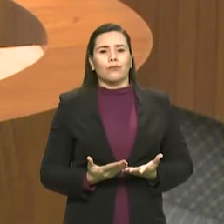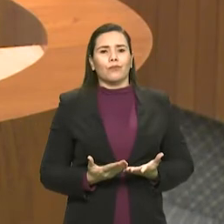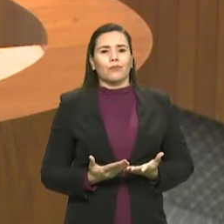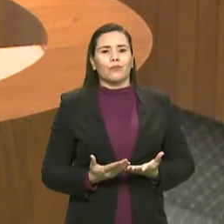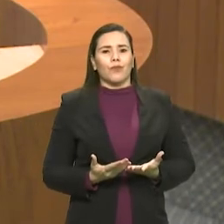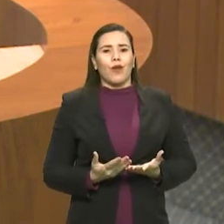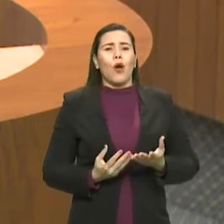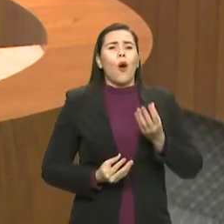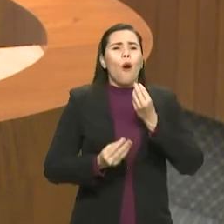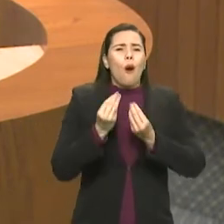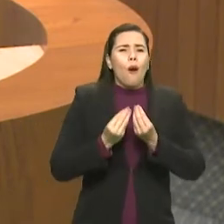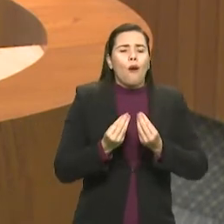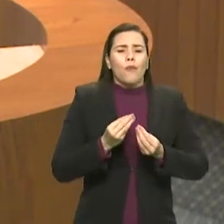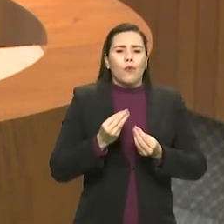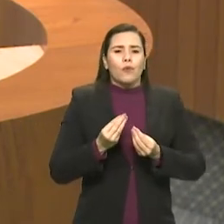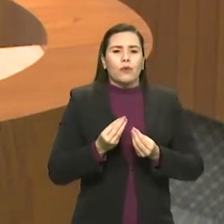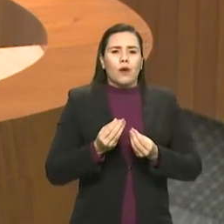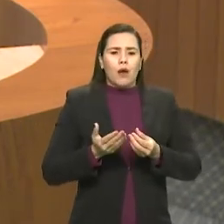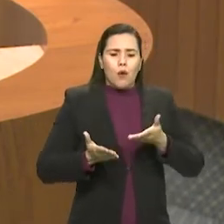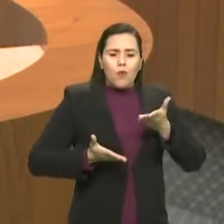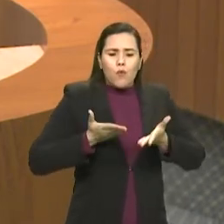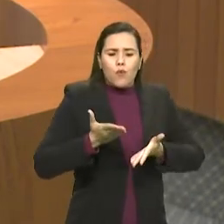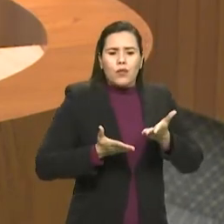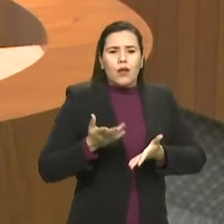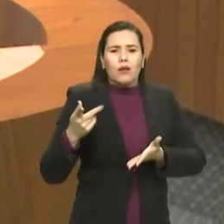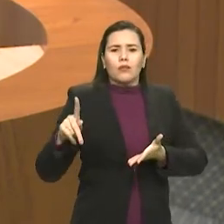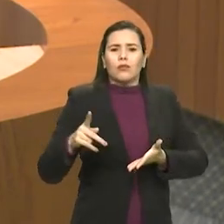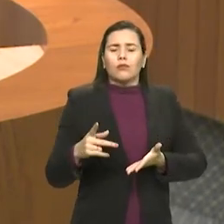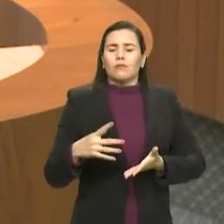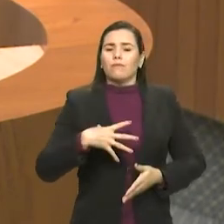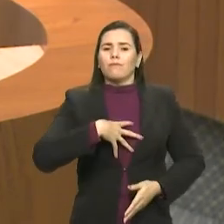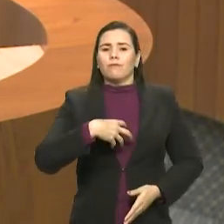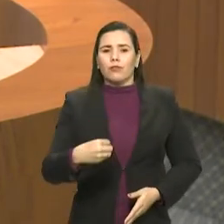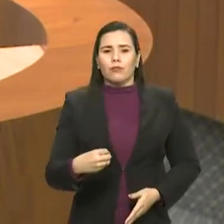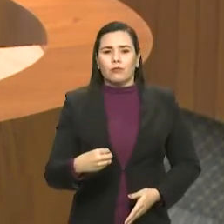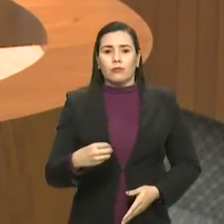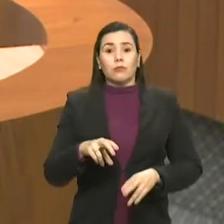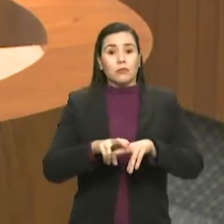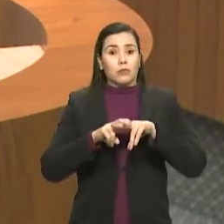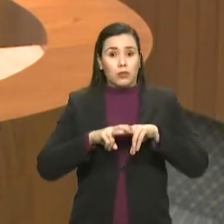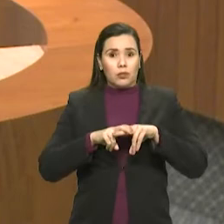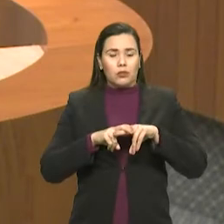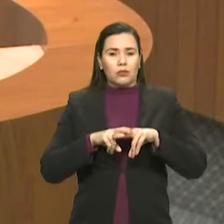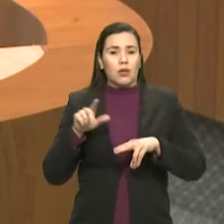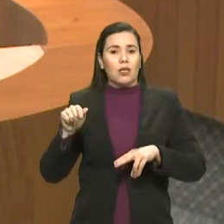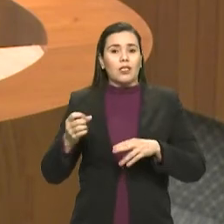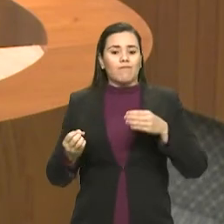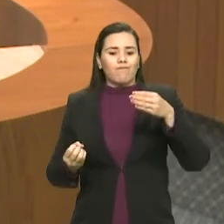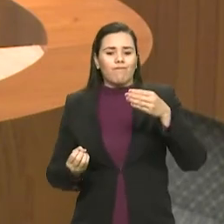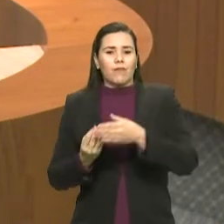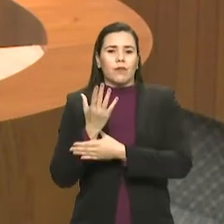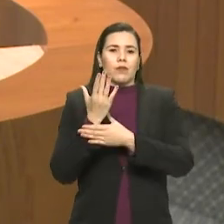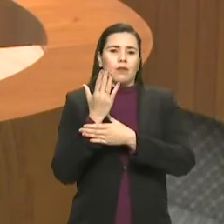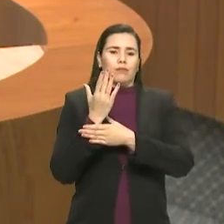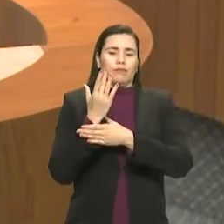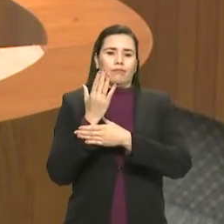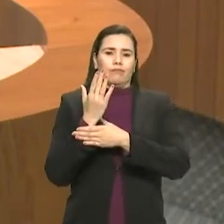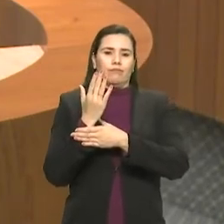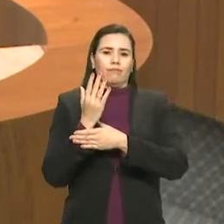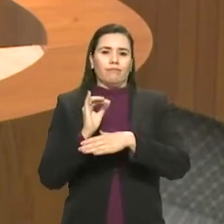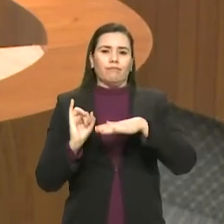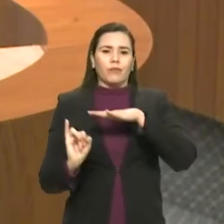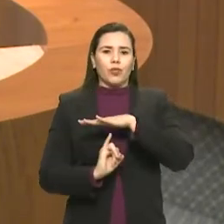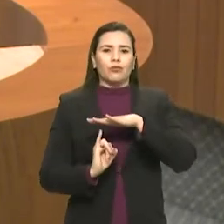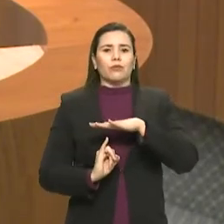essa socialização? Então, buscaram, então, fundar uma instituição